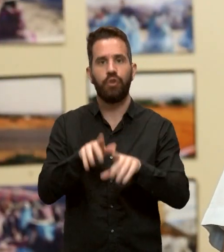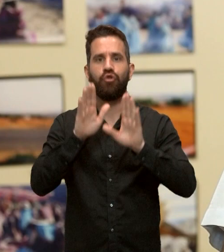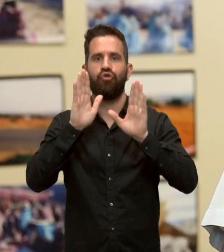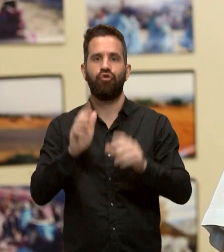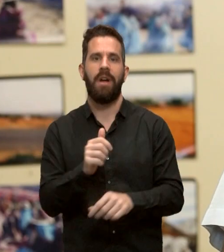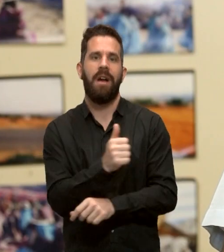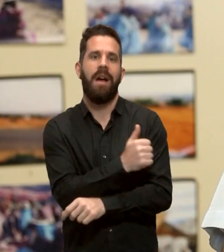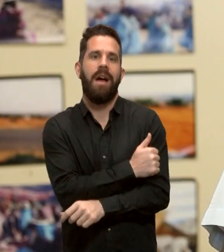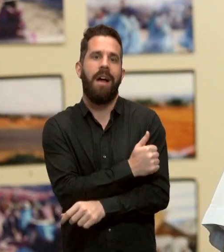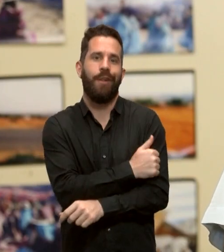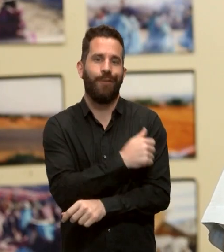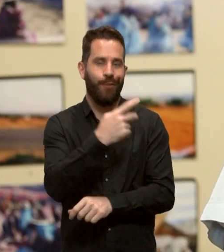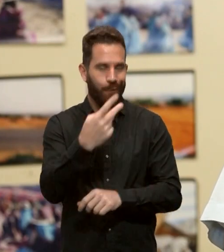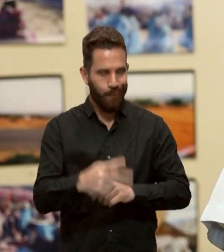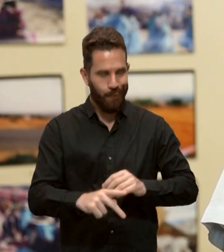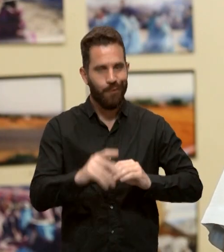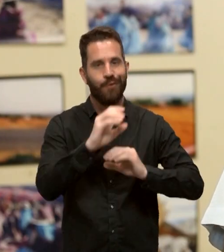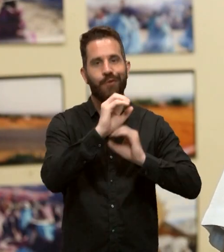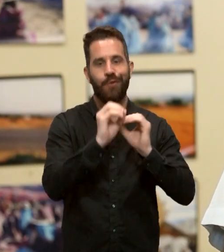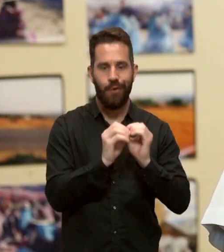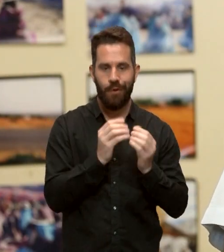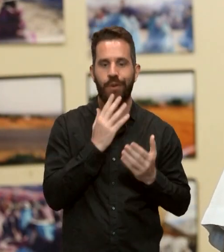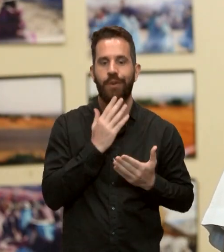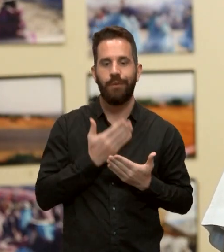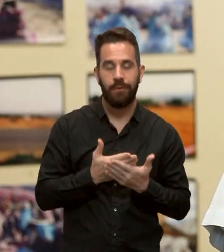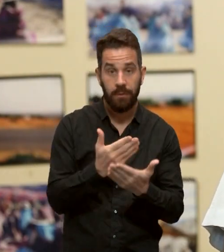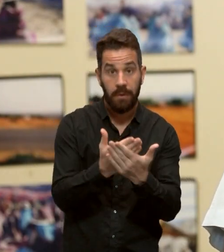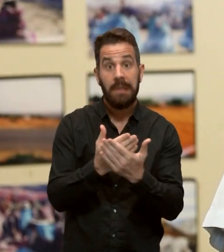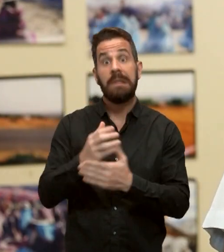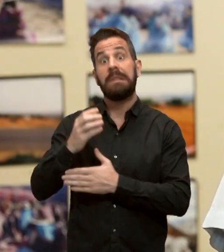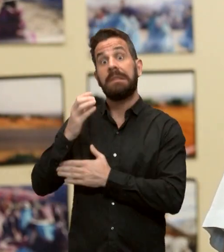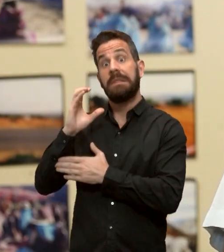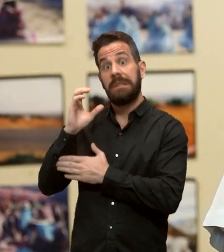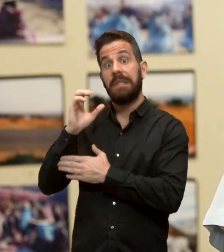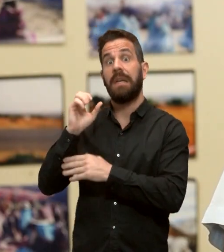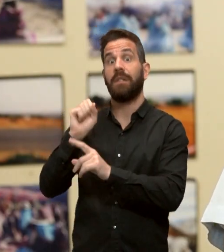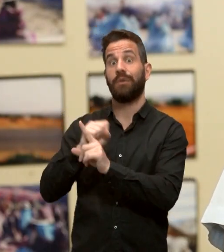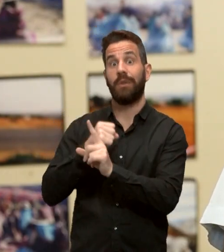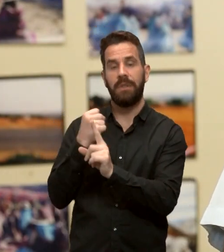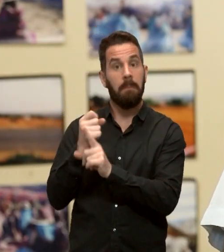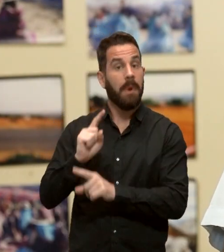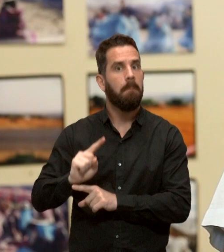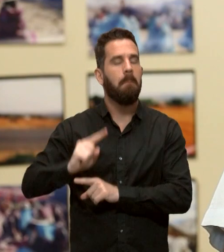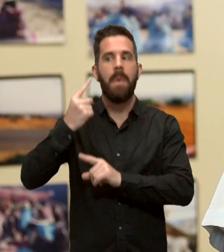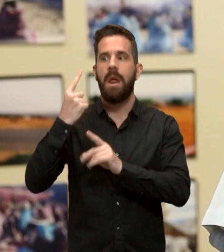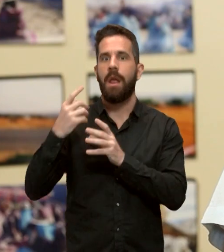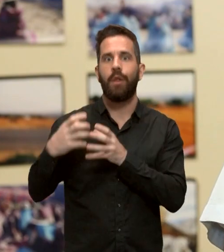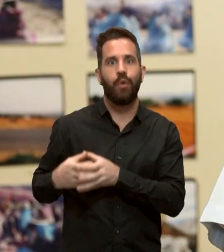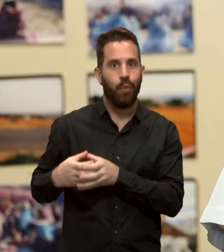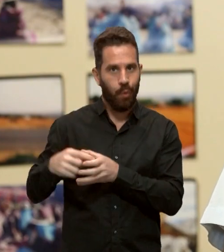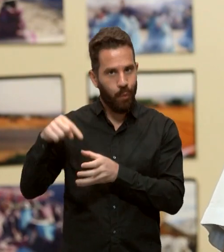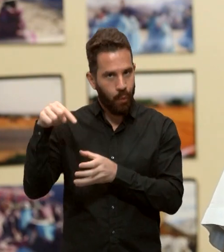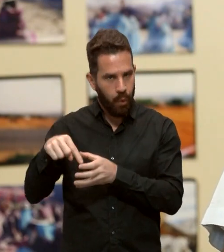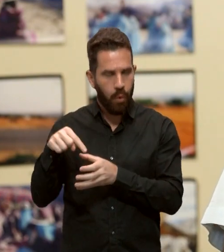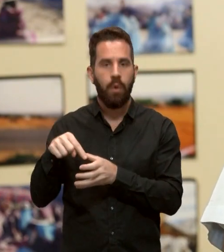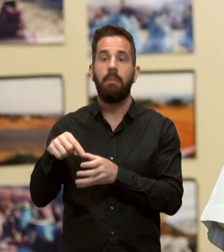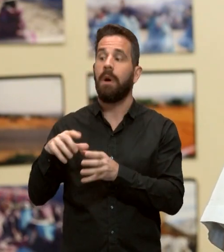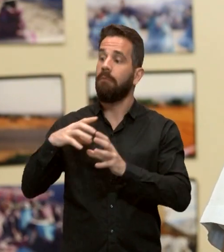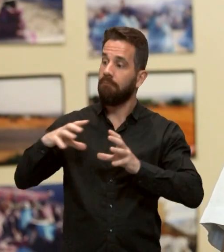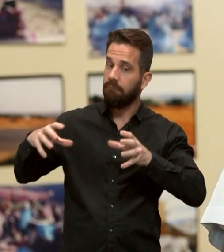da universidade, né, o curso de Ciências Sociais, da primeira turma de Ciências Sociais. Era um grupo que